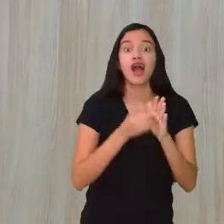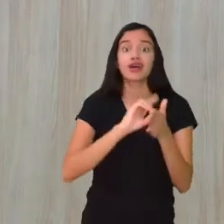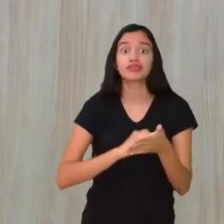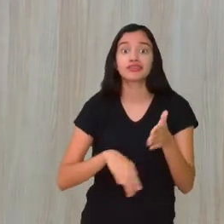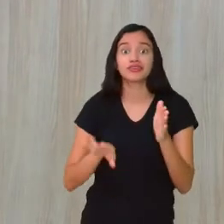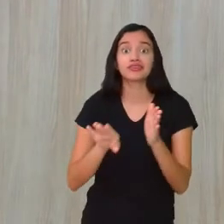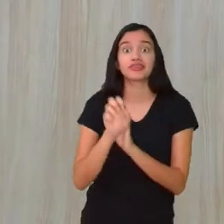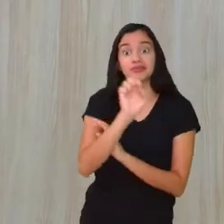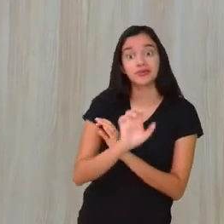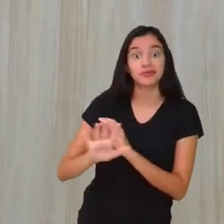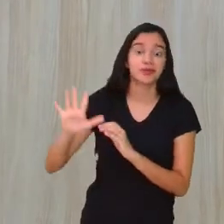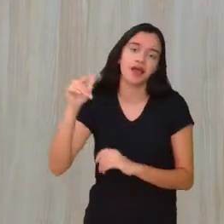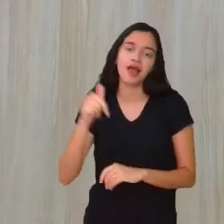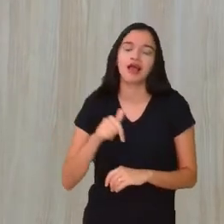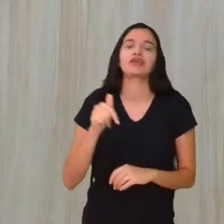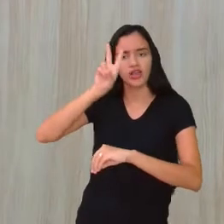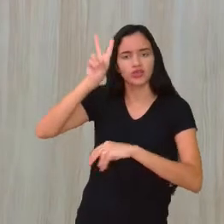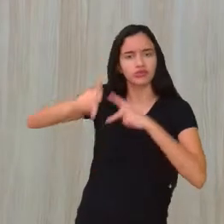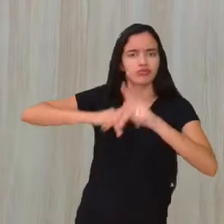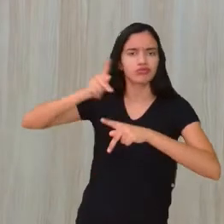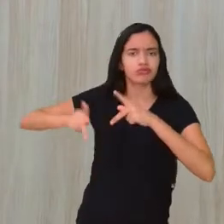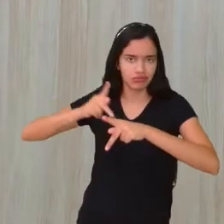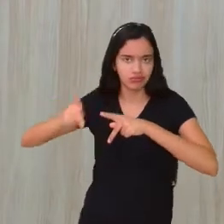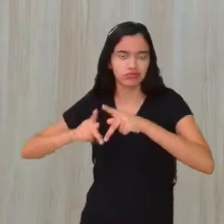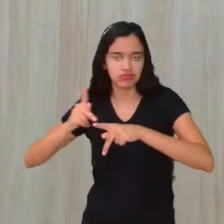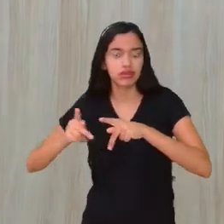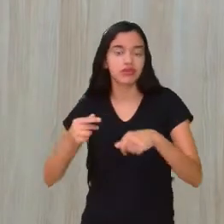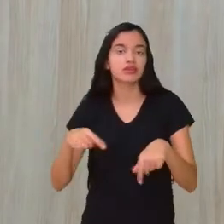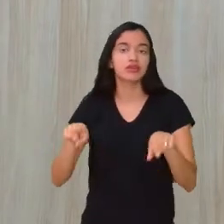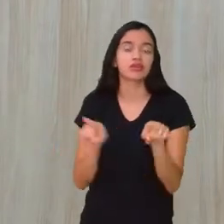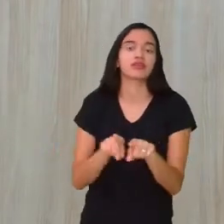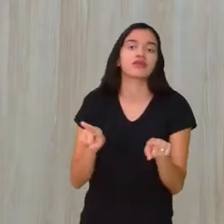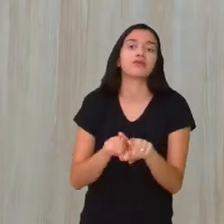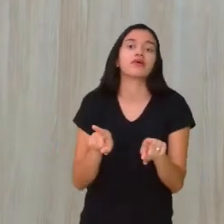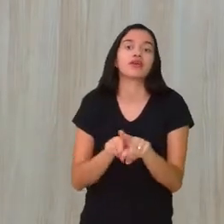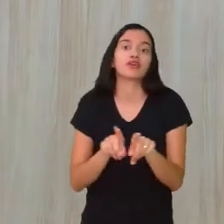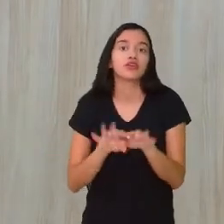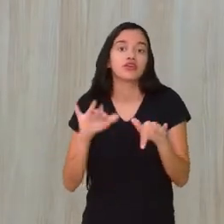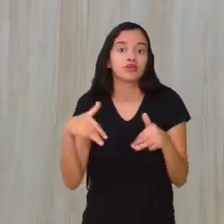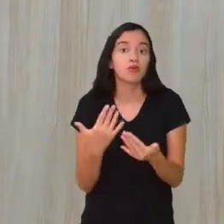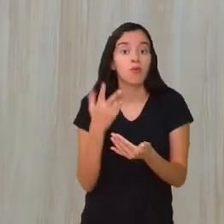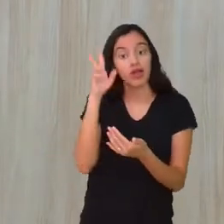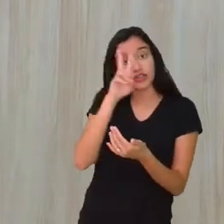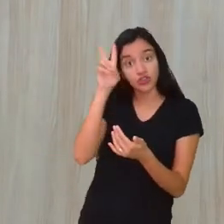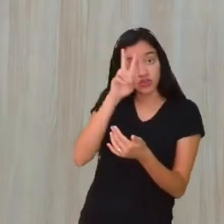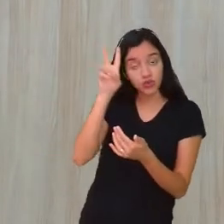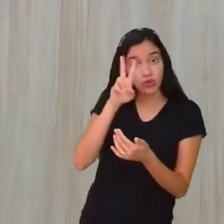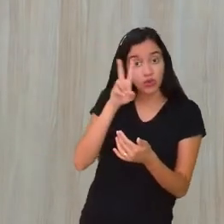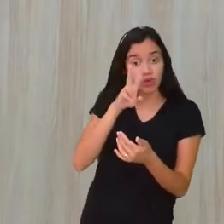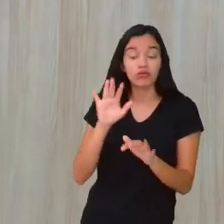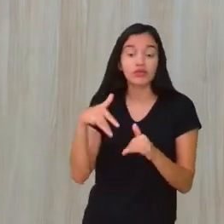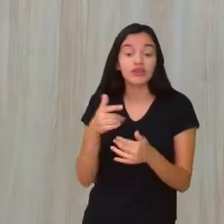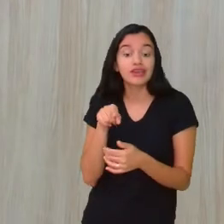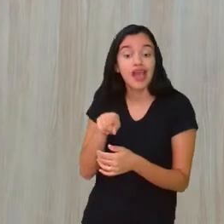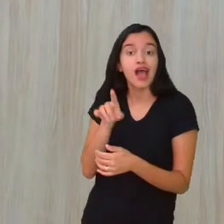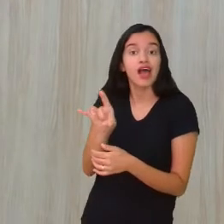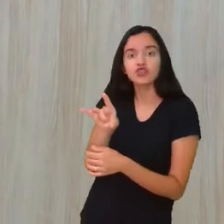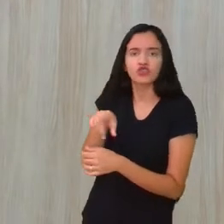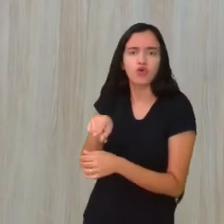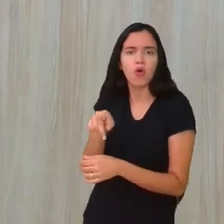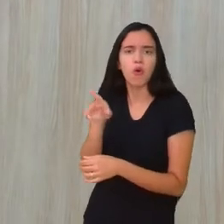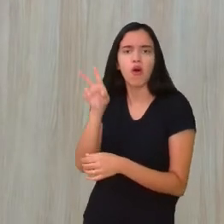y el Día de Muertos son patrimonio cultural inmaterial de la humanidad de la UNESCO.